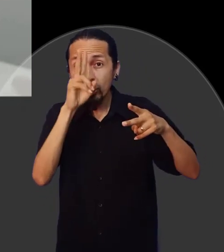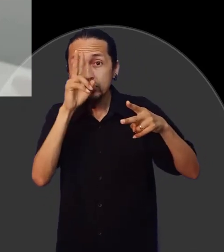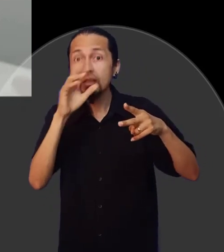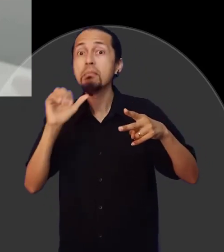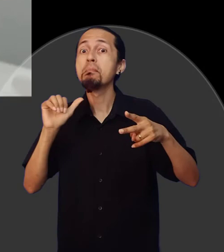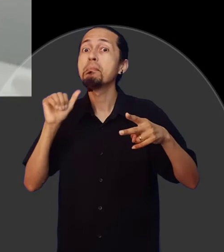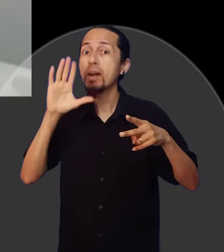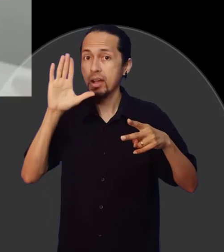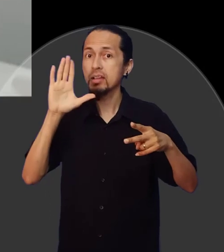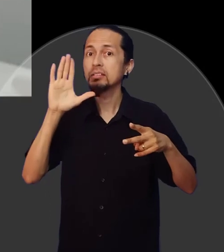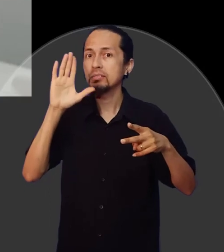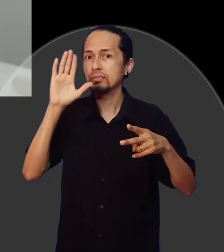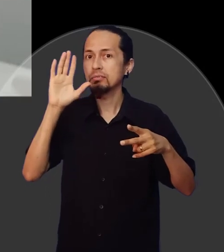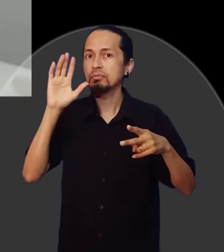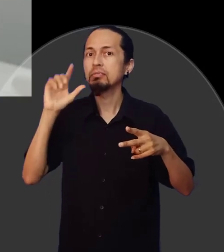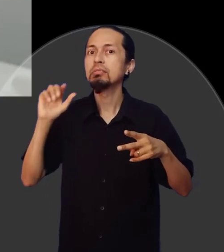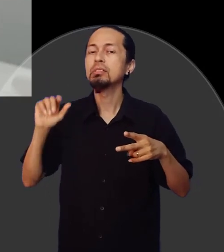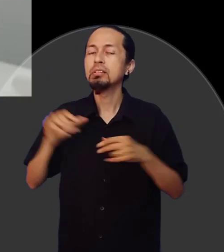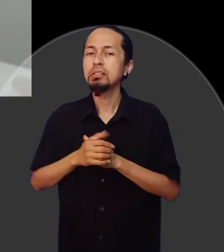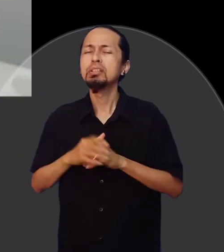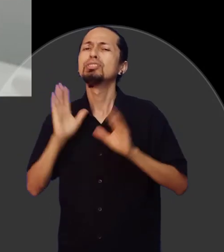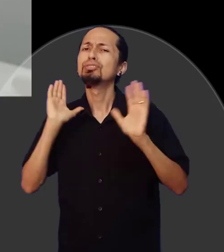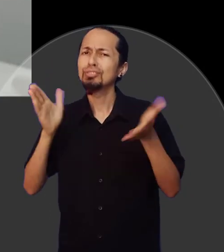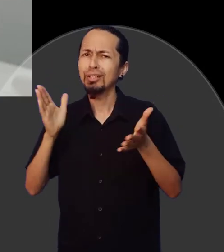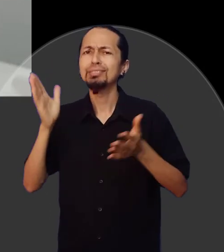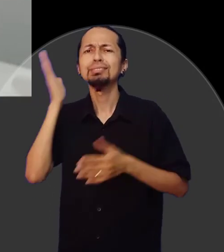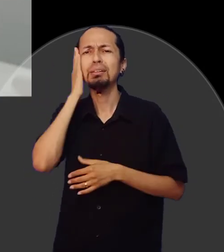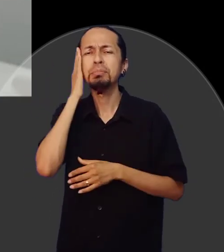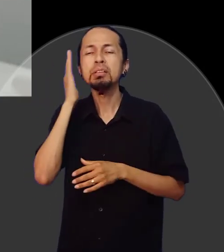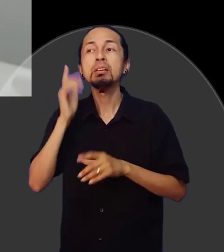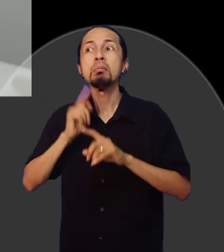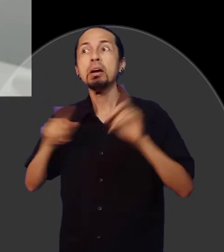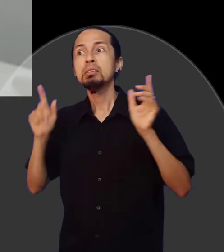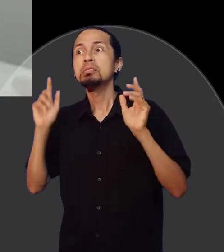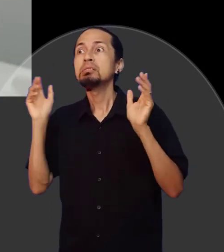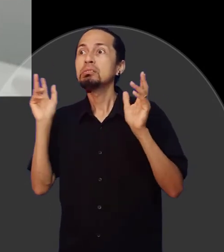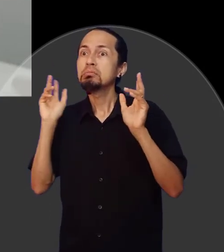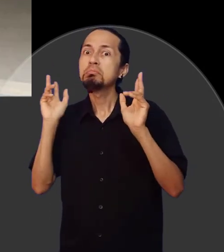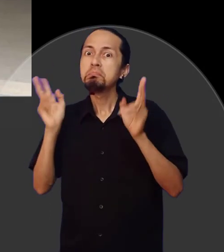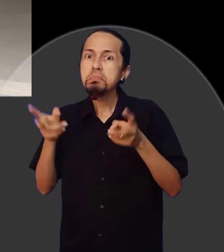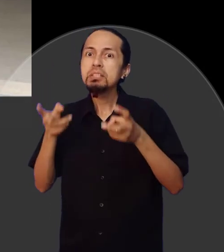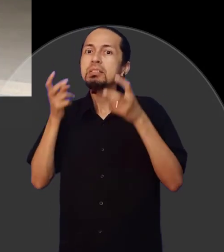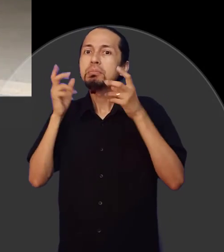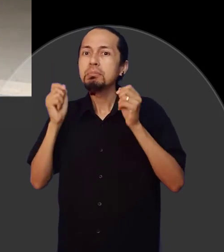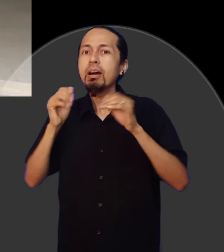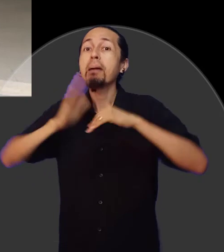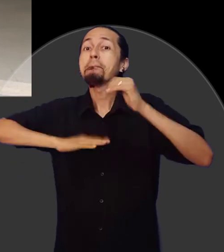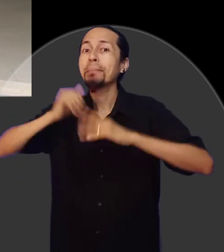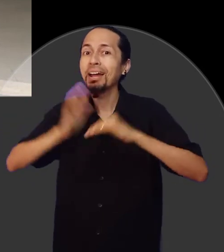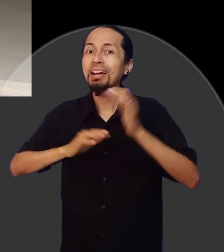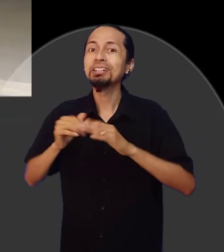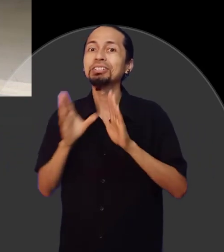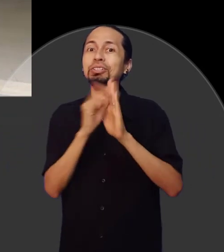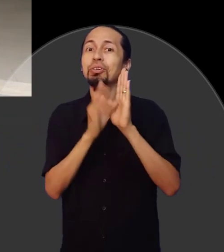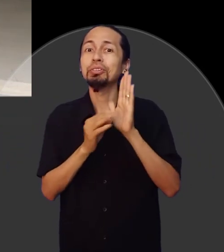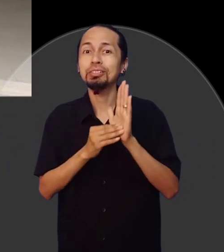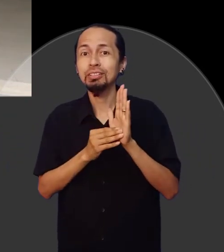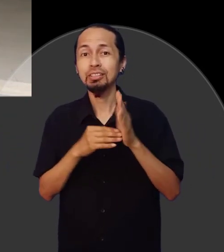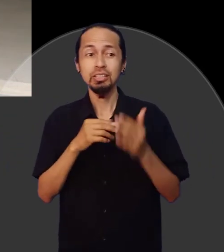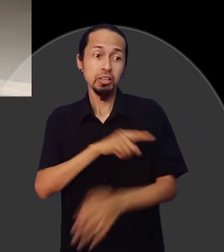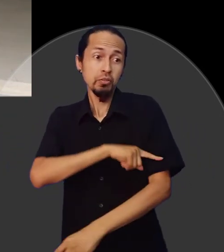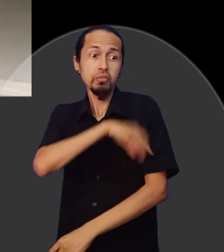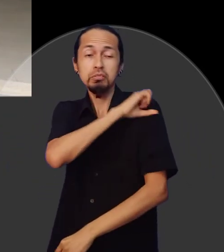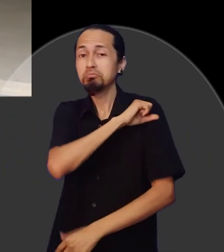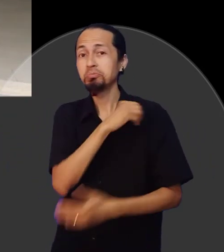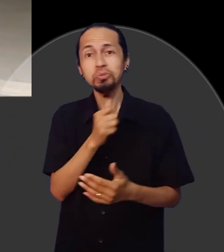é cientificamente comprovado, mas nossas observações nos possibilitou verificar a prática de conteúdos que não são estudados no ensino